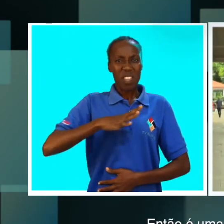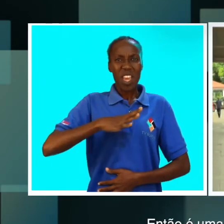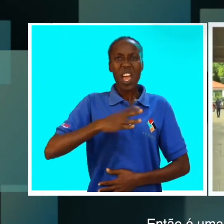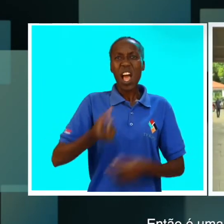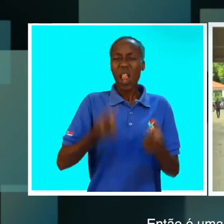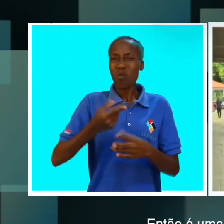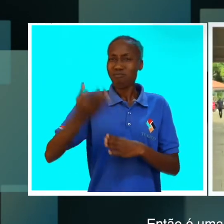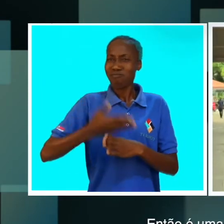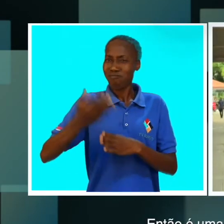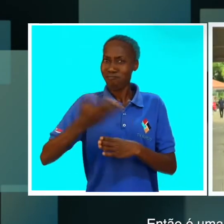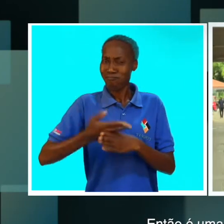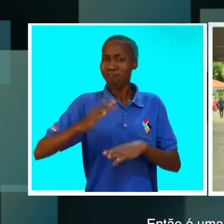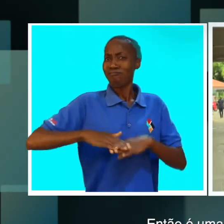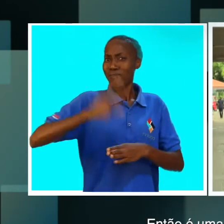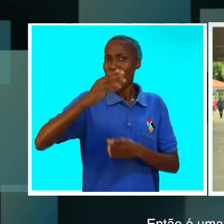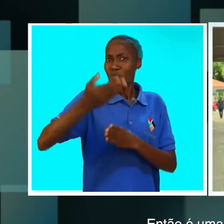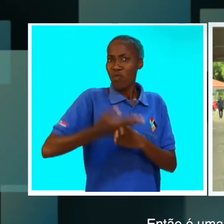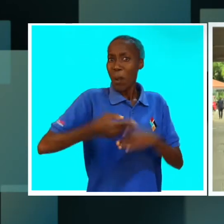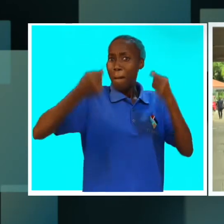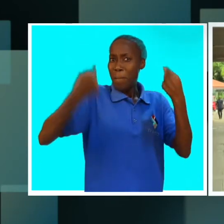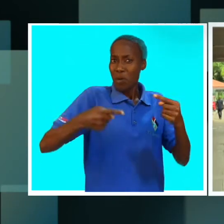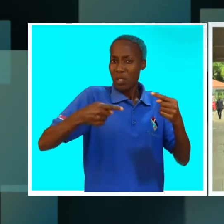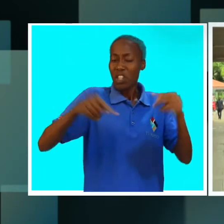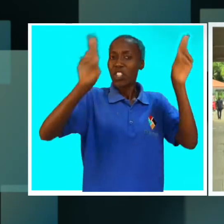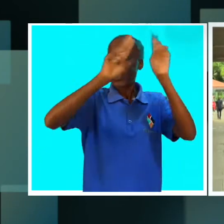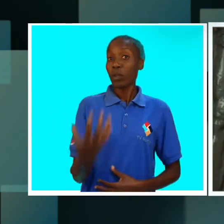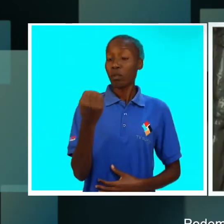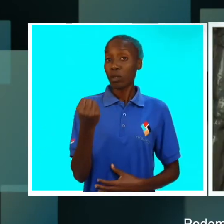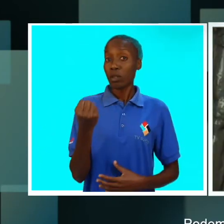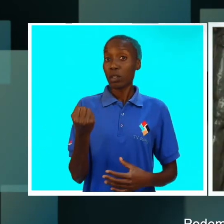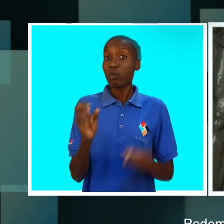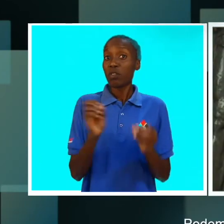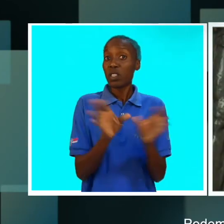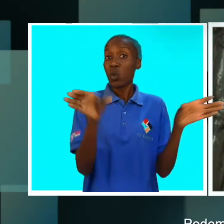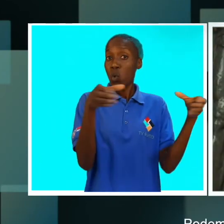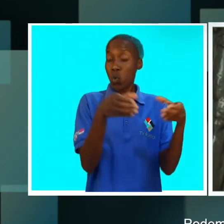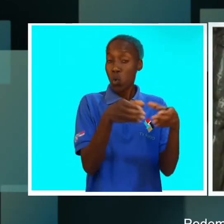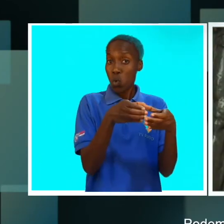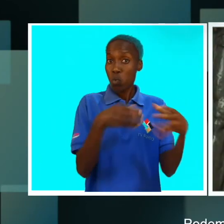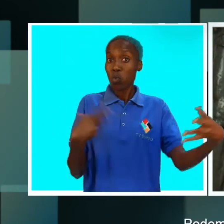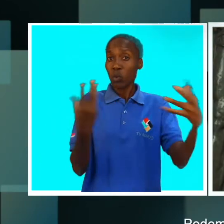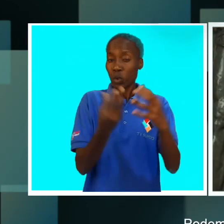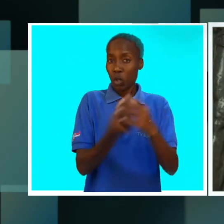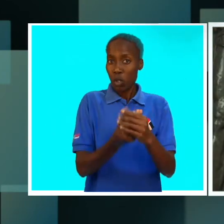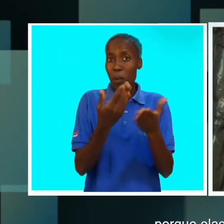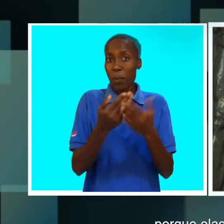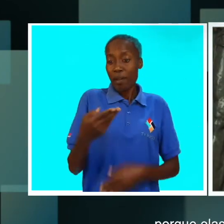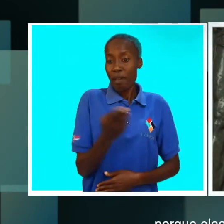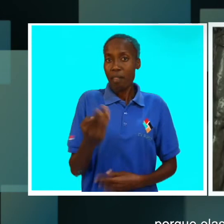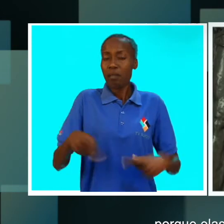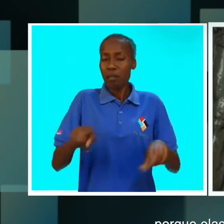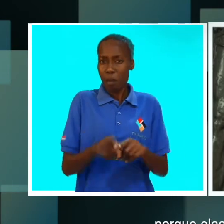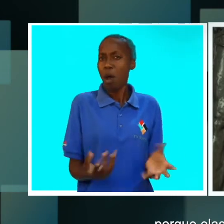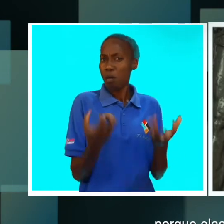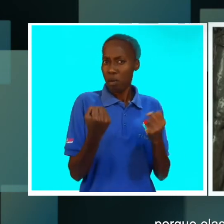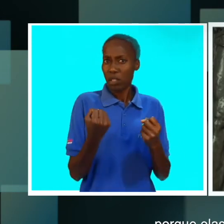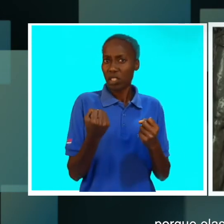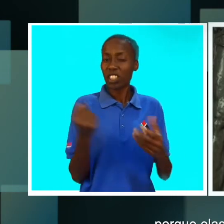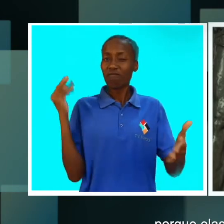algum traquejo, já tem alguma estrada em termos de competições internacionais. Podemos colocar as equipas nacionais na equação, que elas também têm